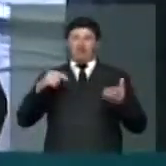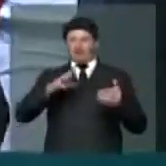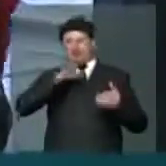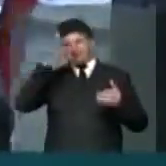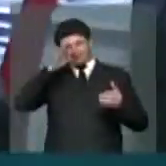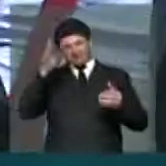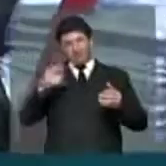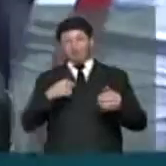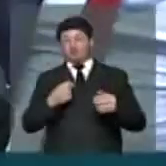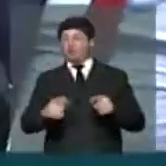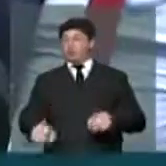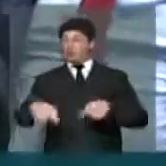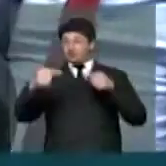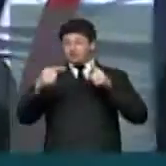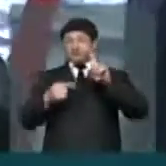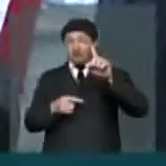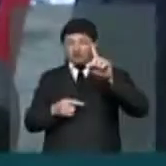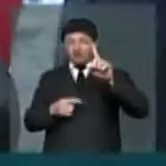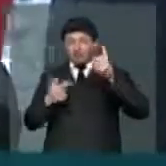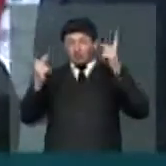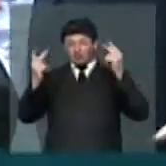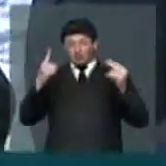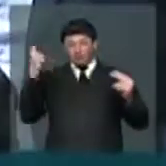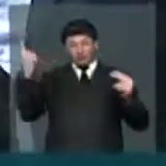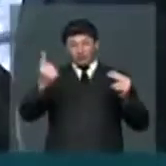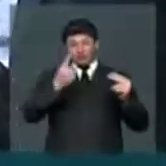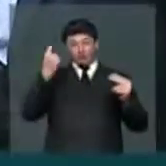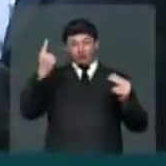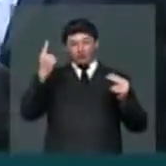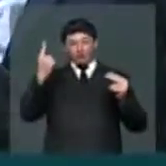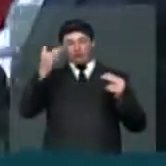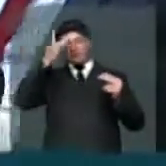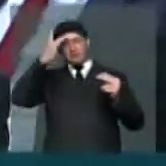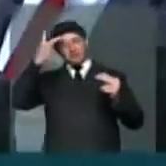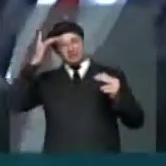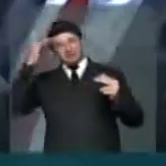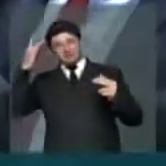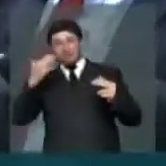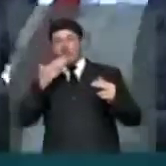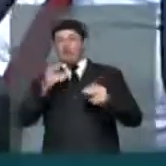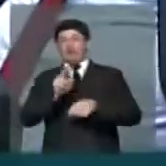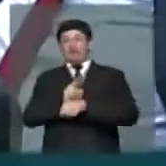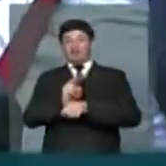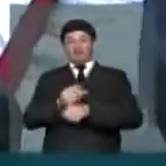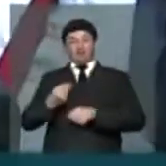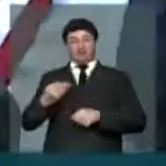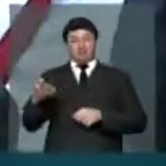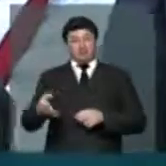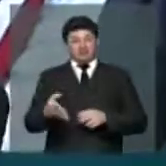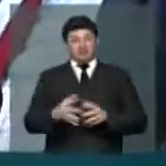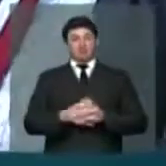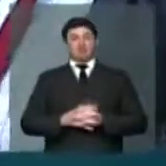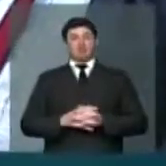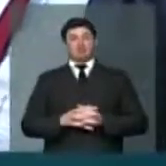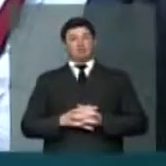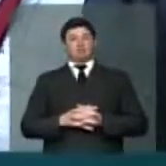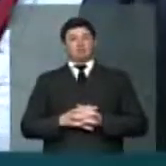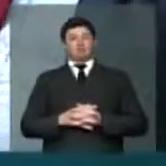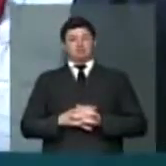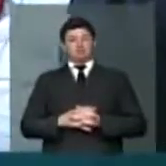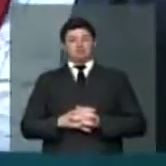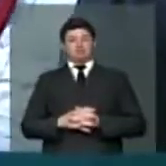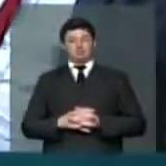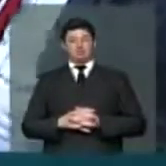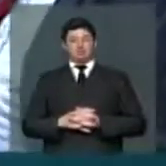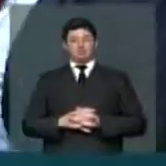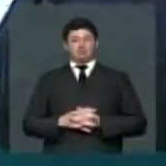demasia. Fica o desafio. Como todos, à unanimidade, defendem a participação... Senhor